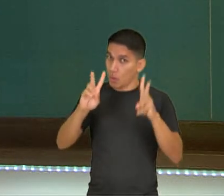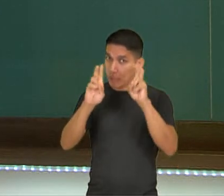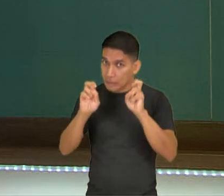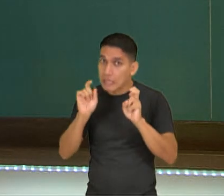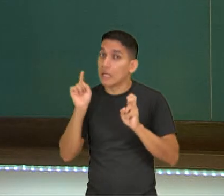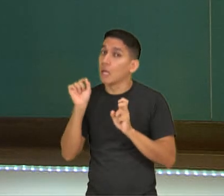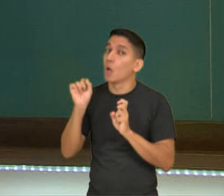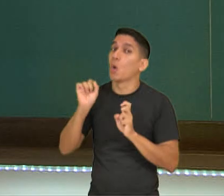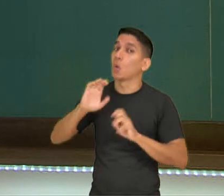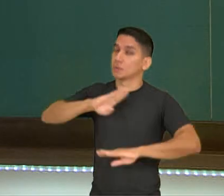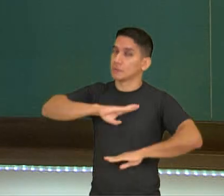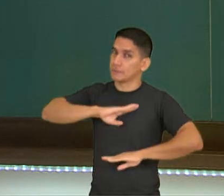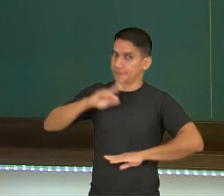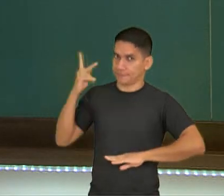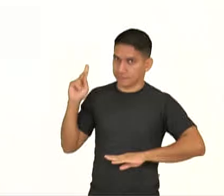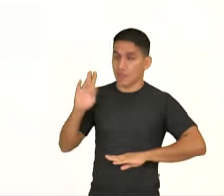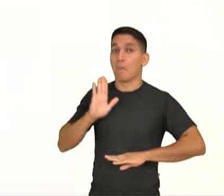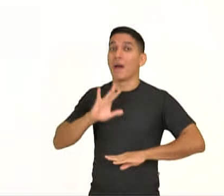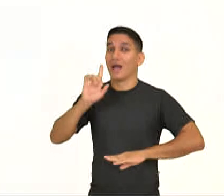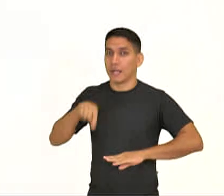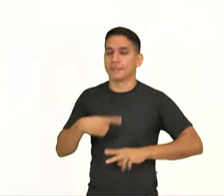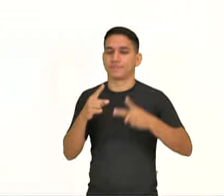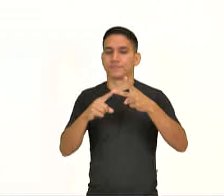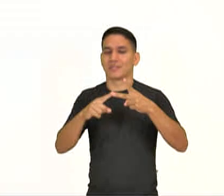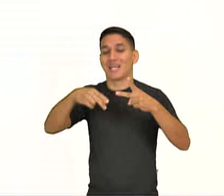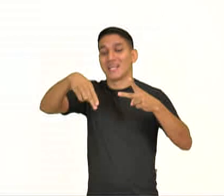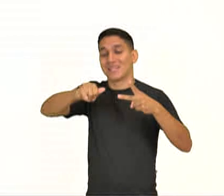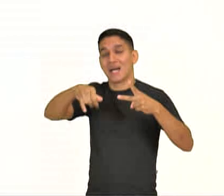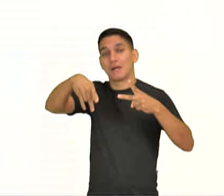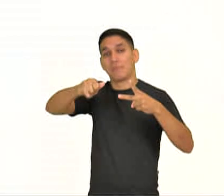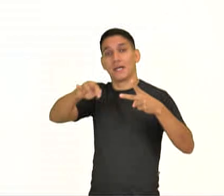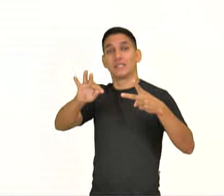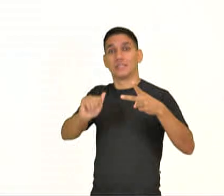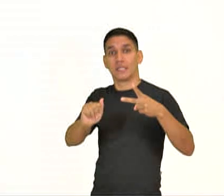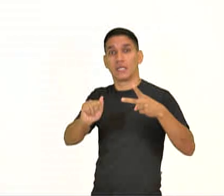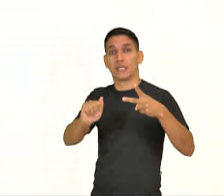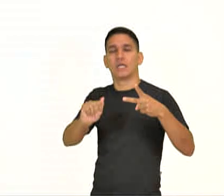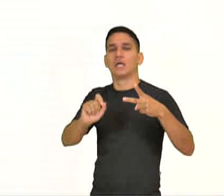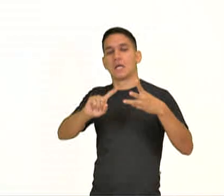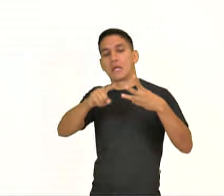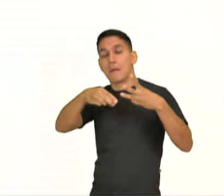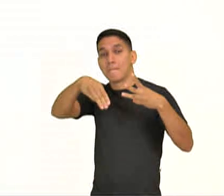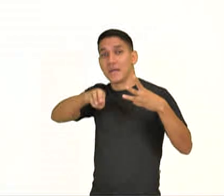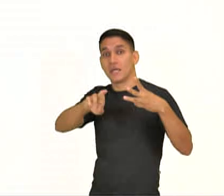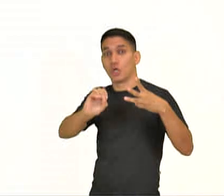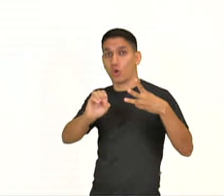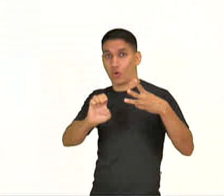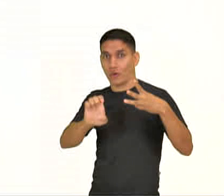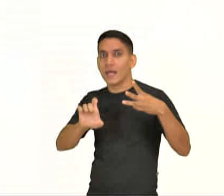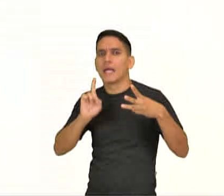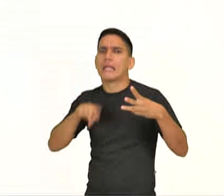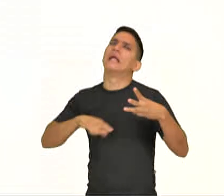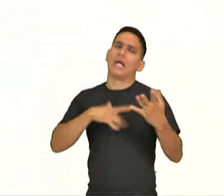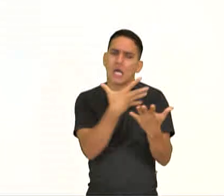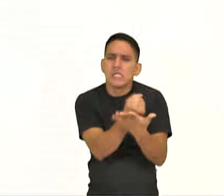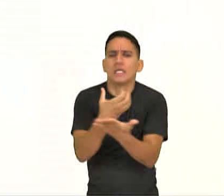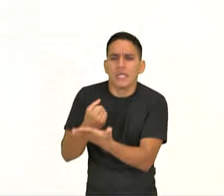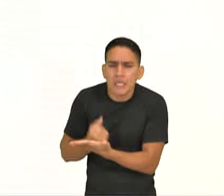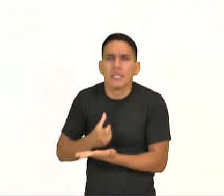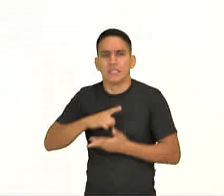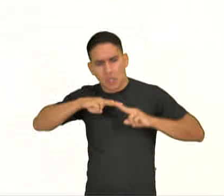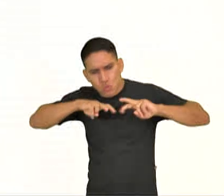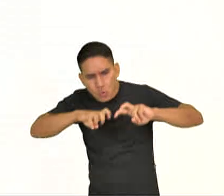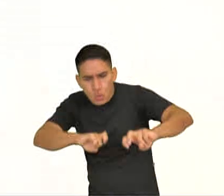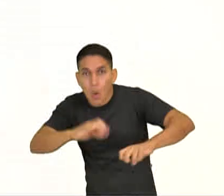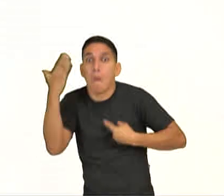dessa situação de Kerma. Agora, já Napata e Meroé tem bastante registros arqueológicos, fontes e indícios